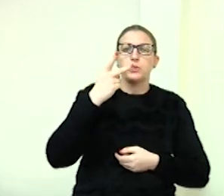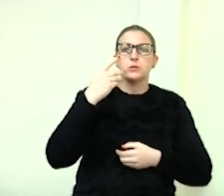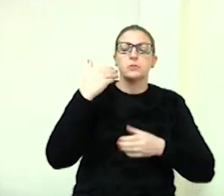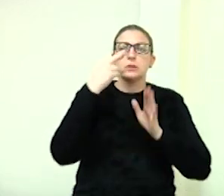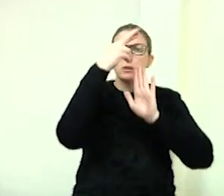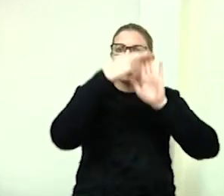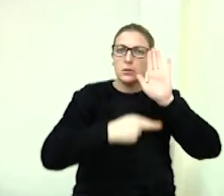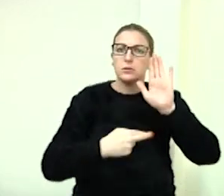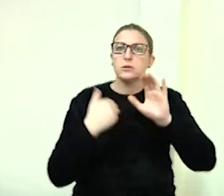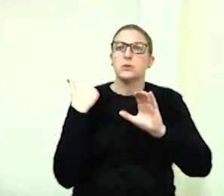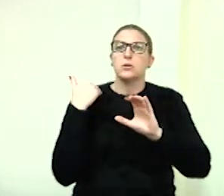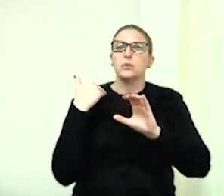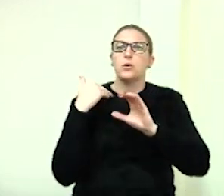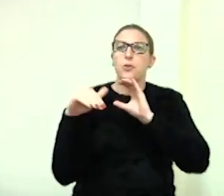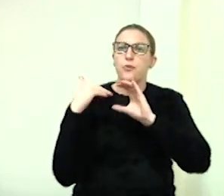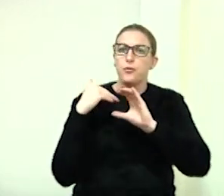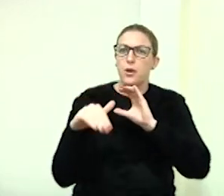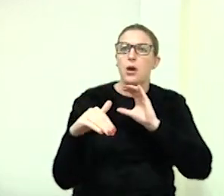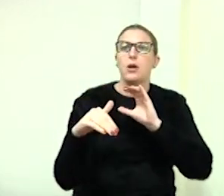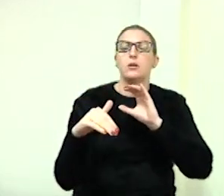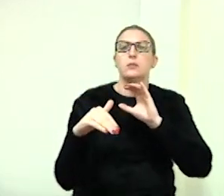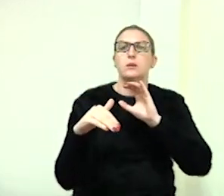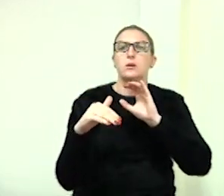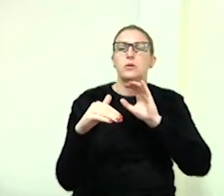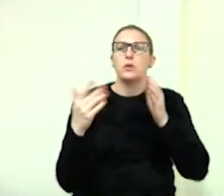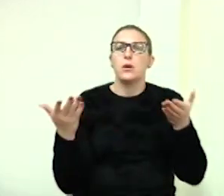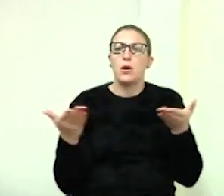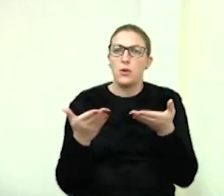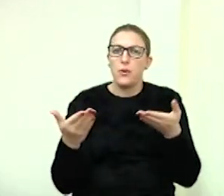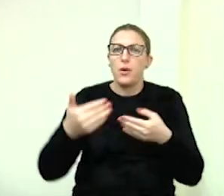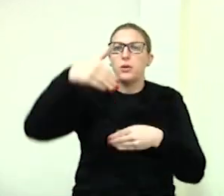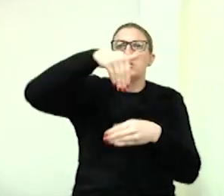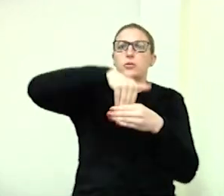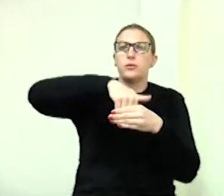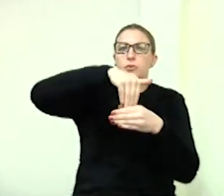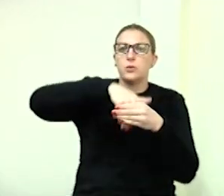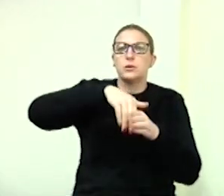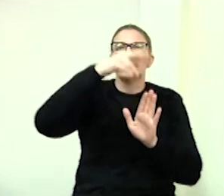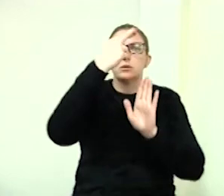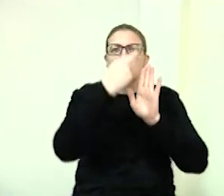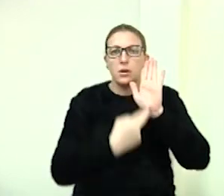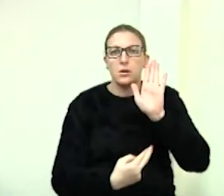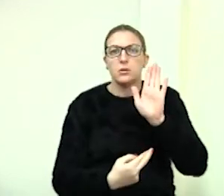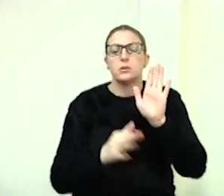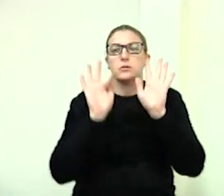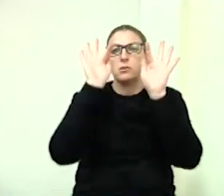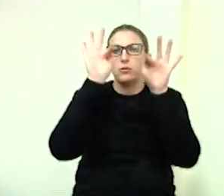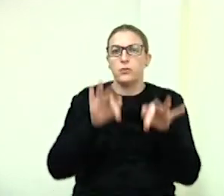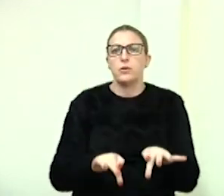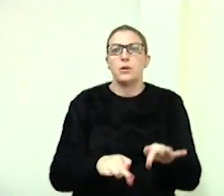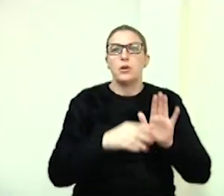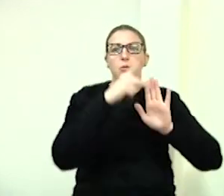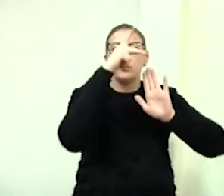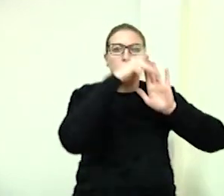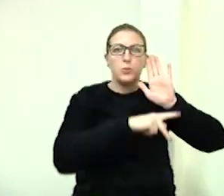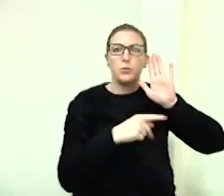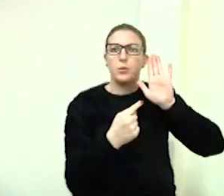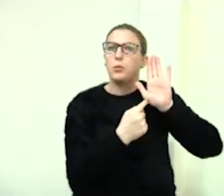por e-mail e passaremos à votação da redação final do seguinte projeto.